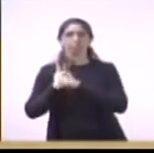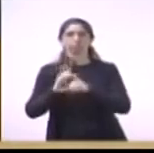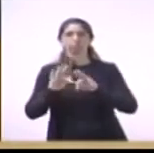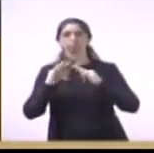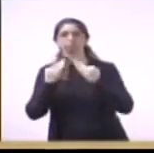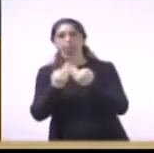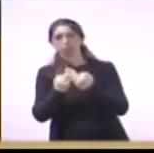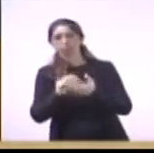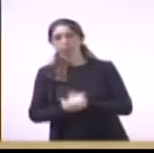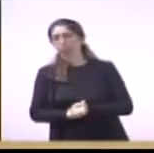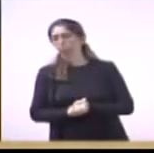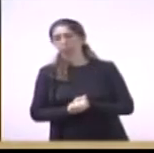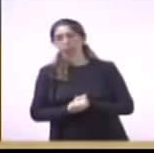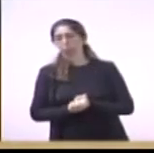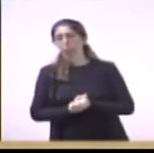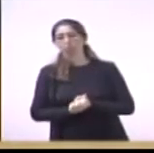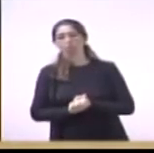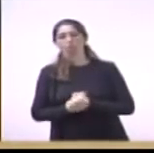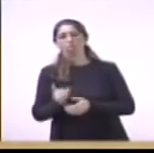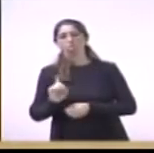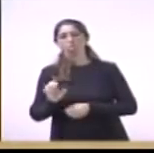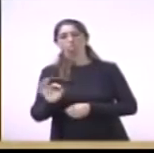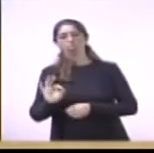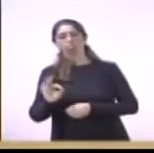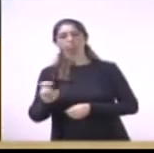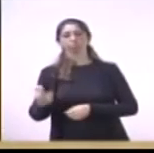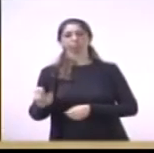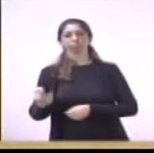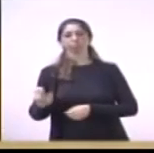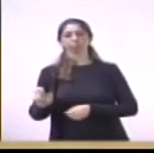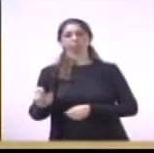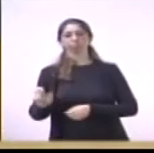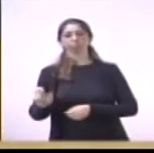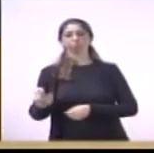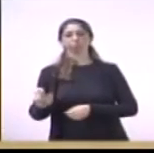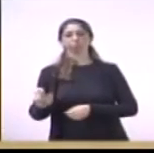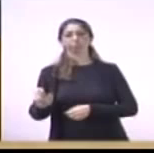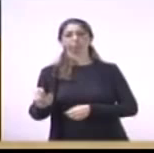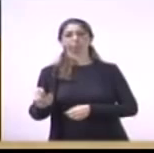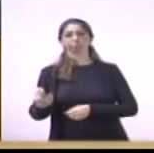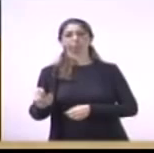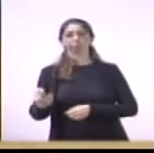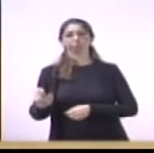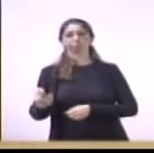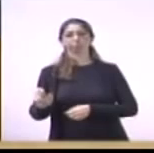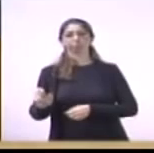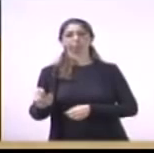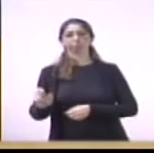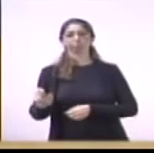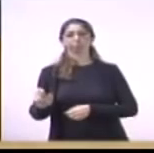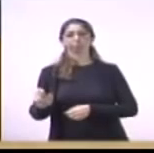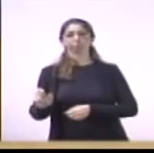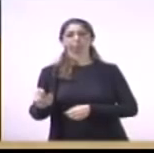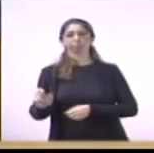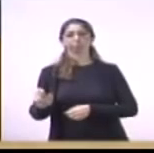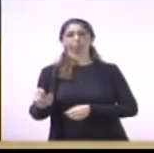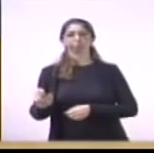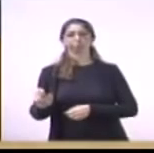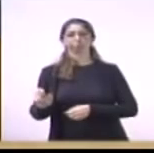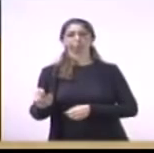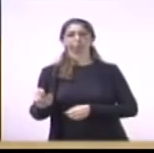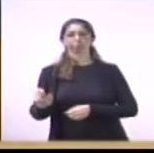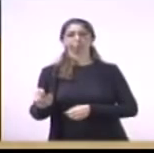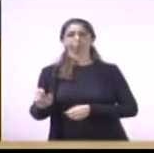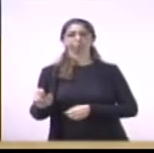Ninguém está falando de LGBT, de homossexual, ninguém está falando nada disso daí. Nós estamos, sim, defendendo a família e nós vamos